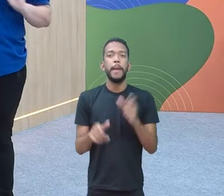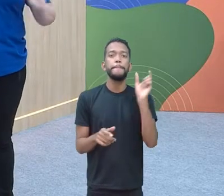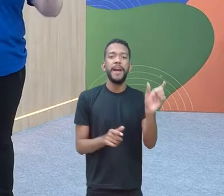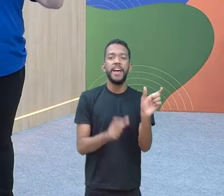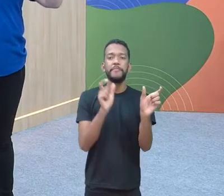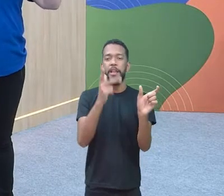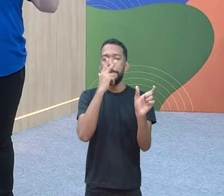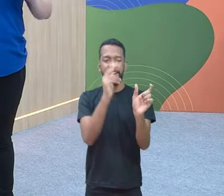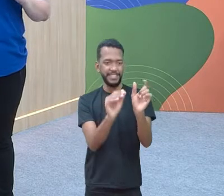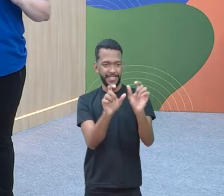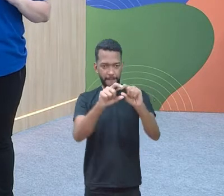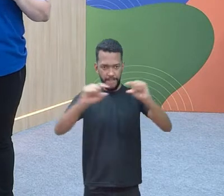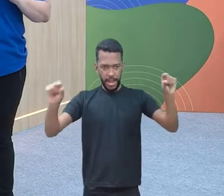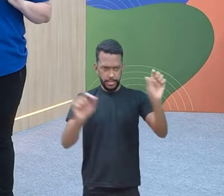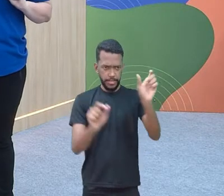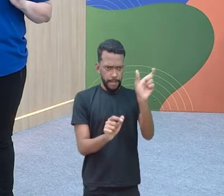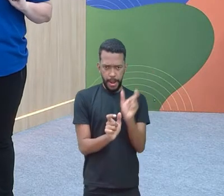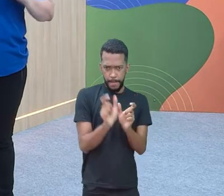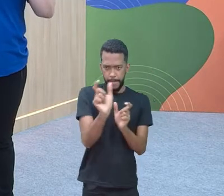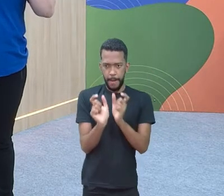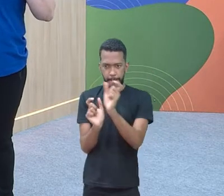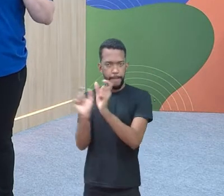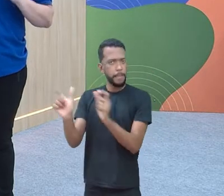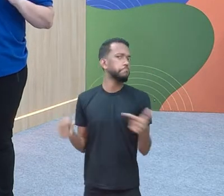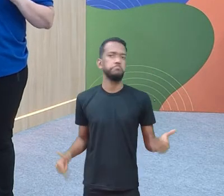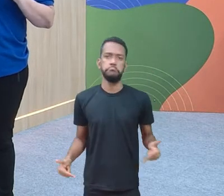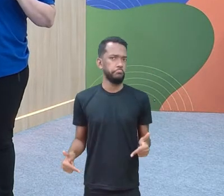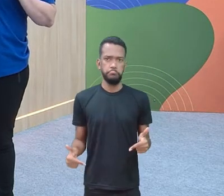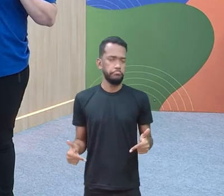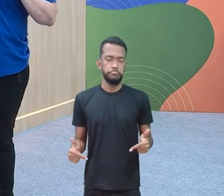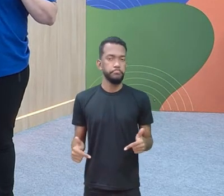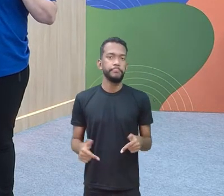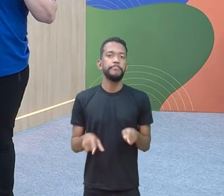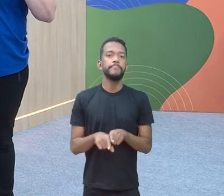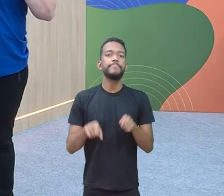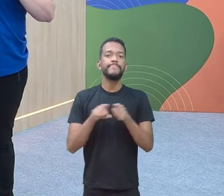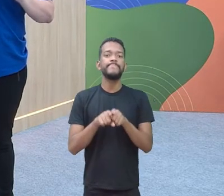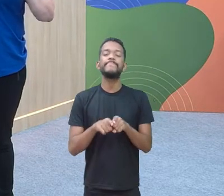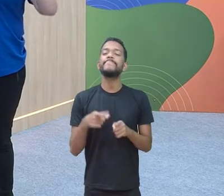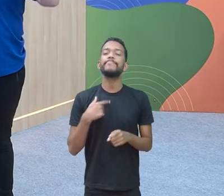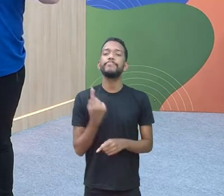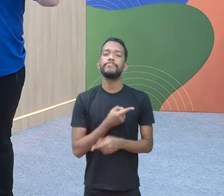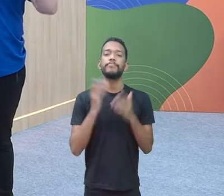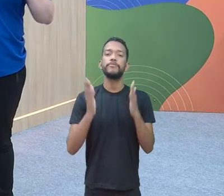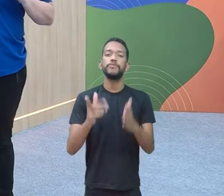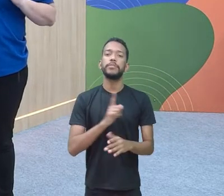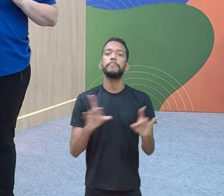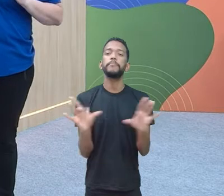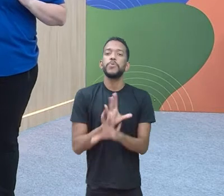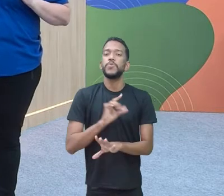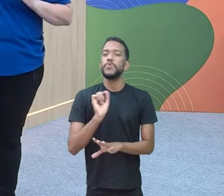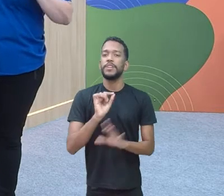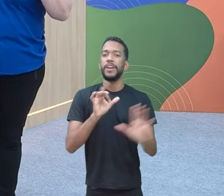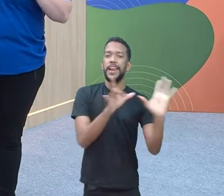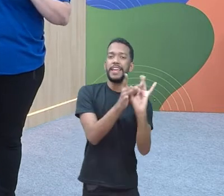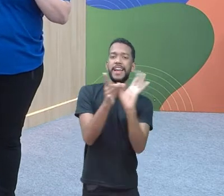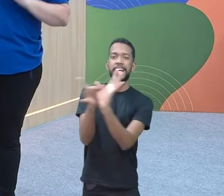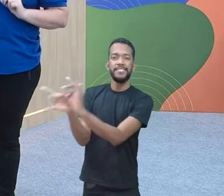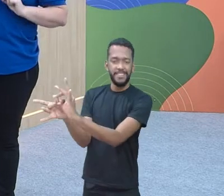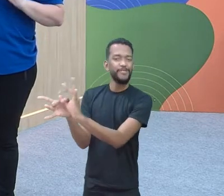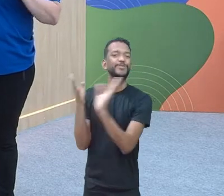estão distribuídas no meio da oração e que fazem essa ligação. Então,